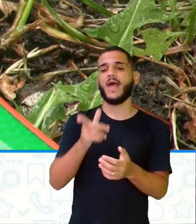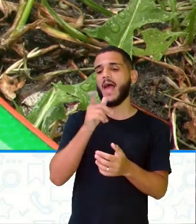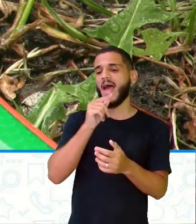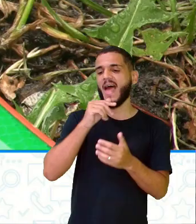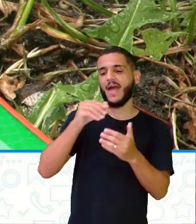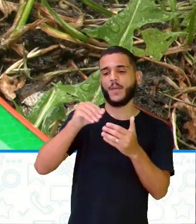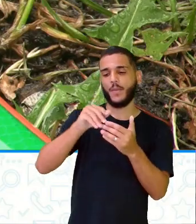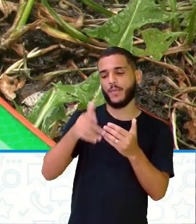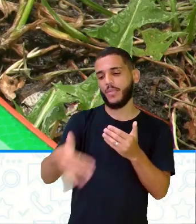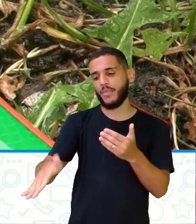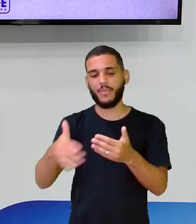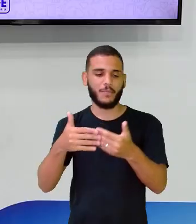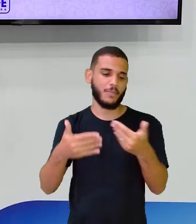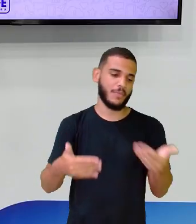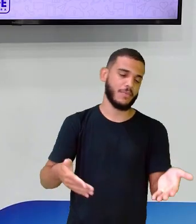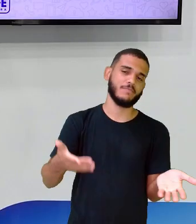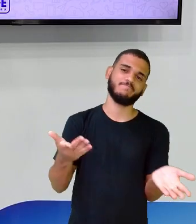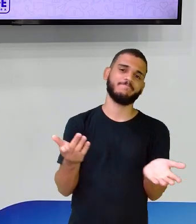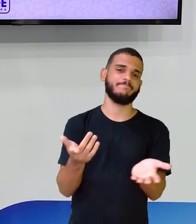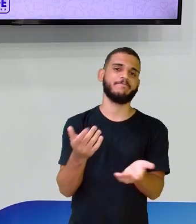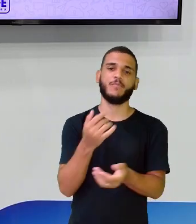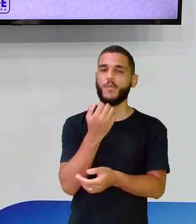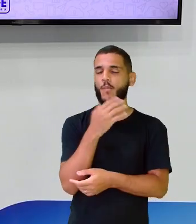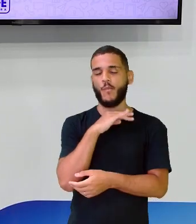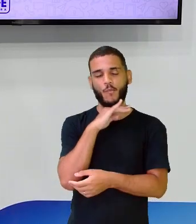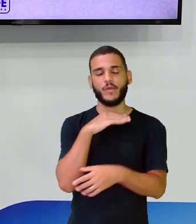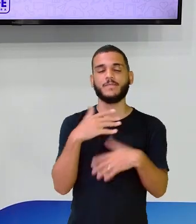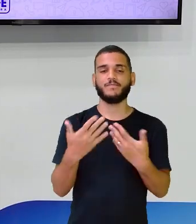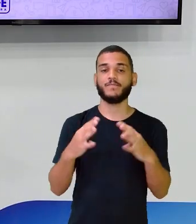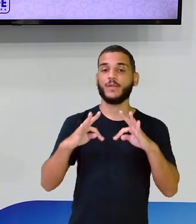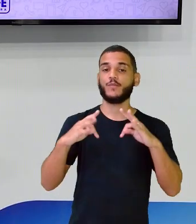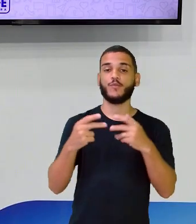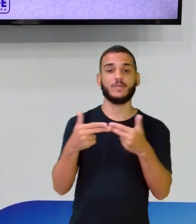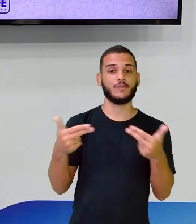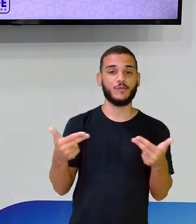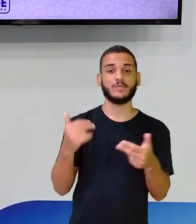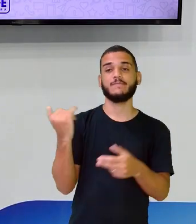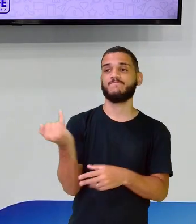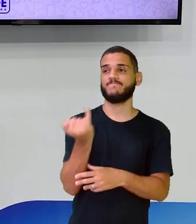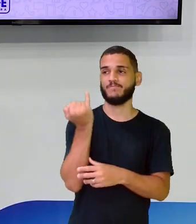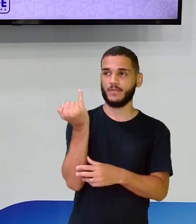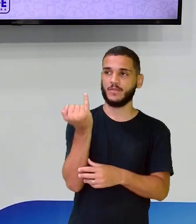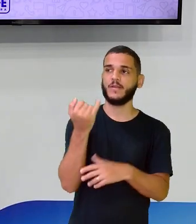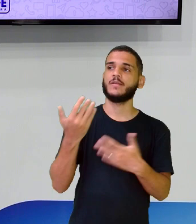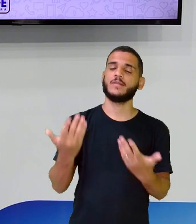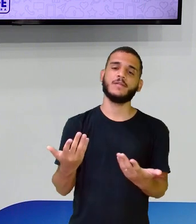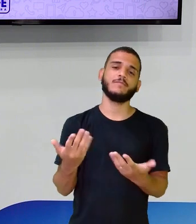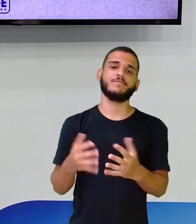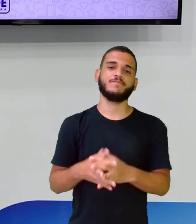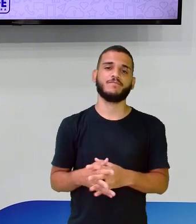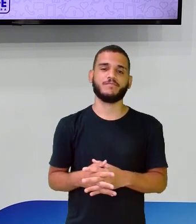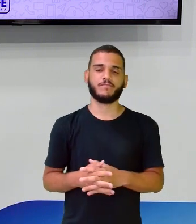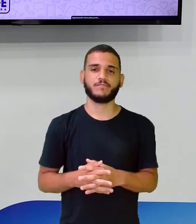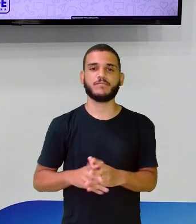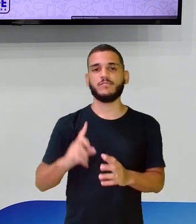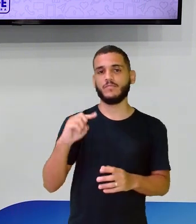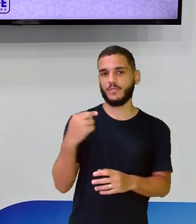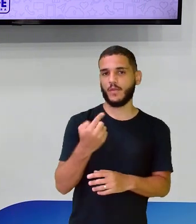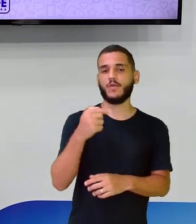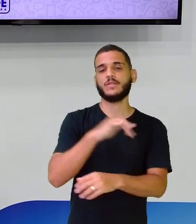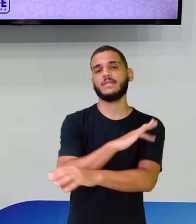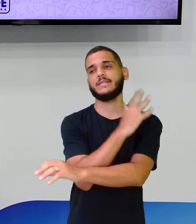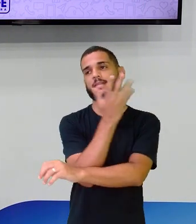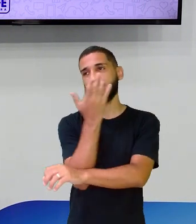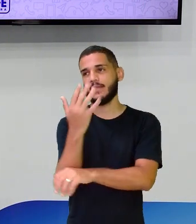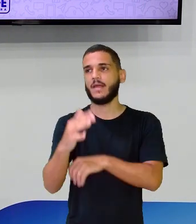Tem que ficar de olho para ver se tem alguma coisa vazando. Tudo isso é importante para a nossa natureza. Então,